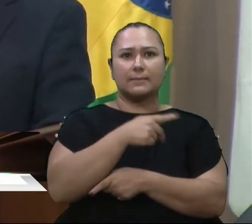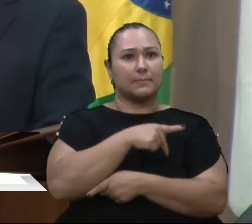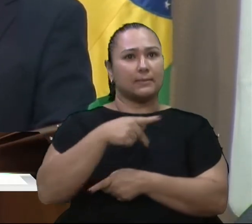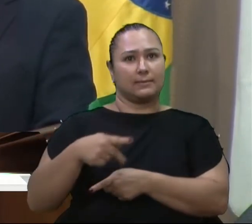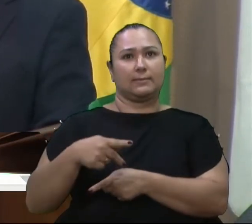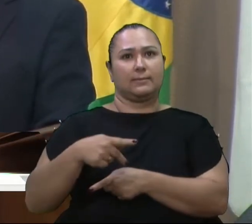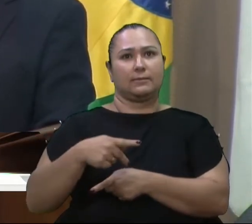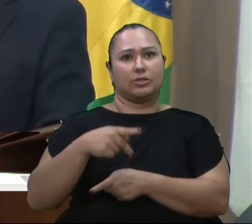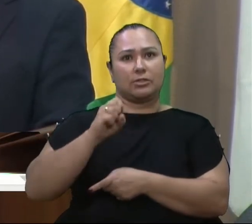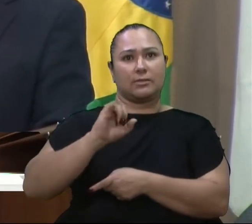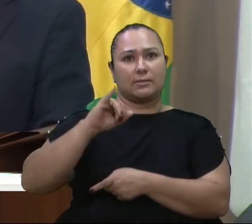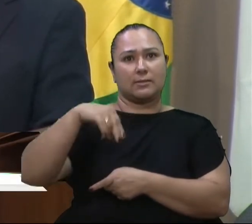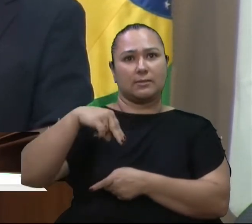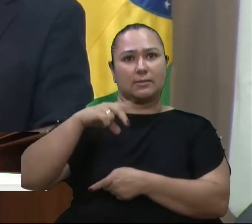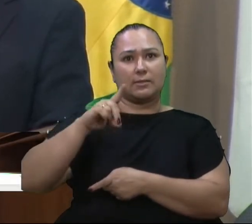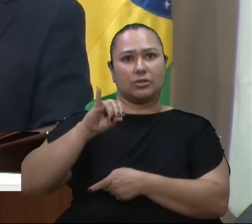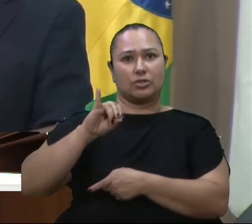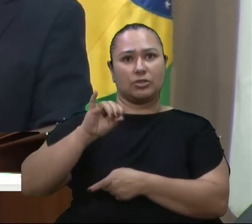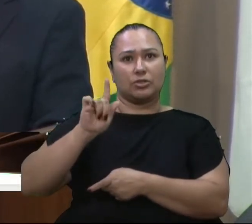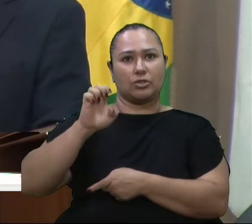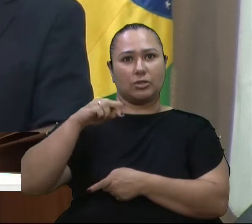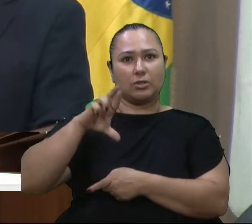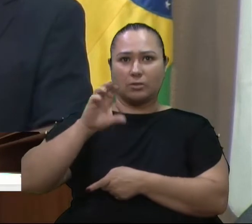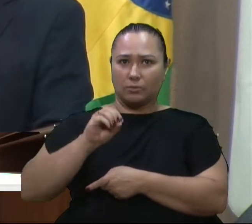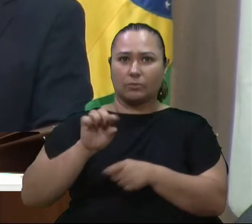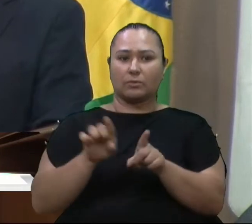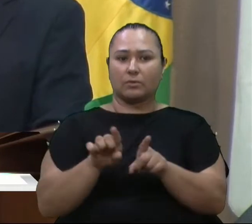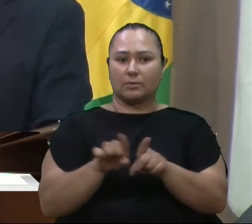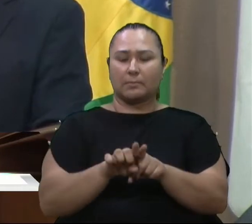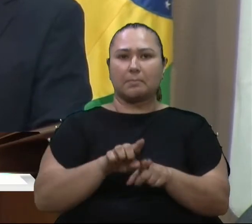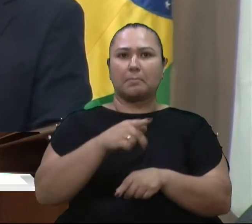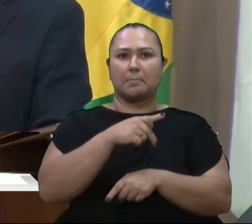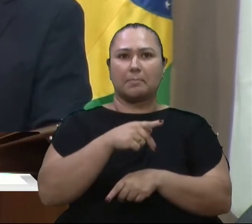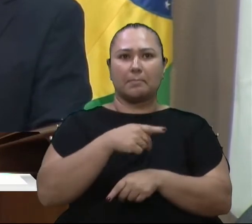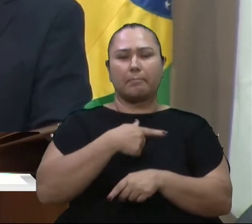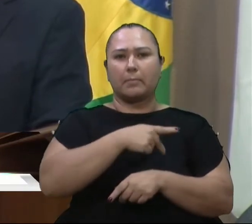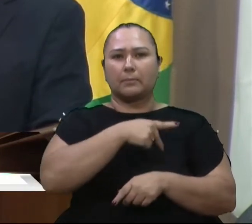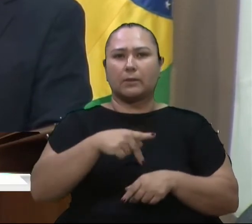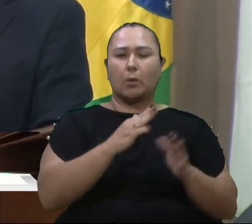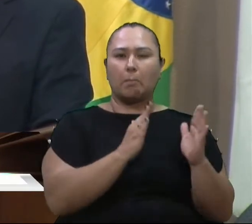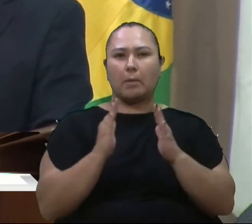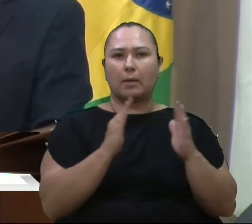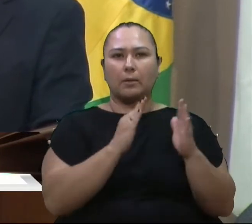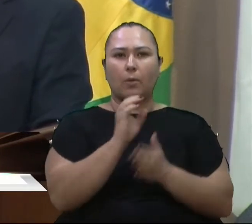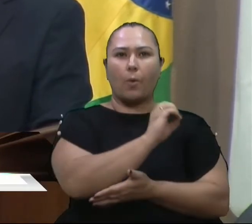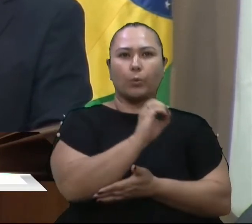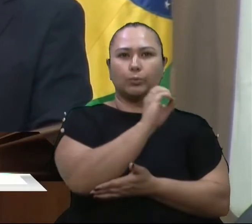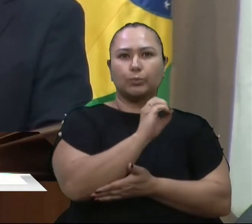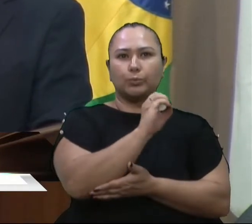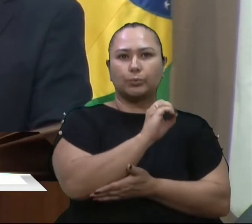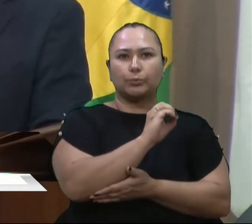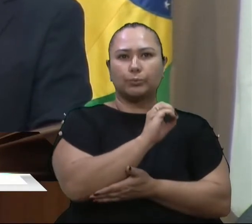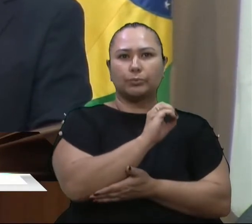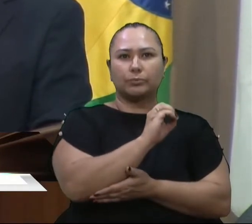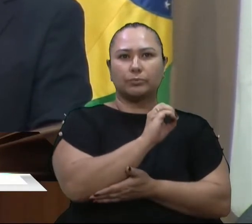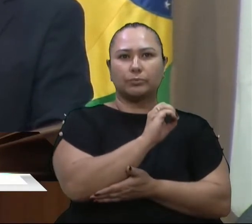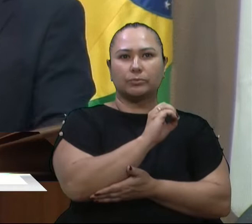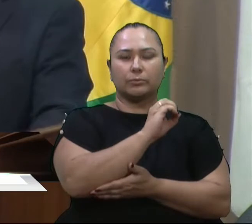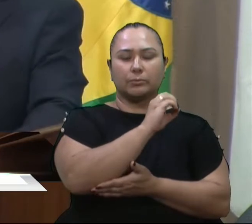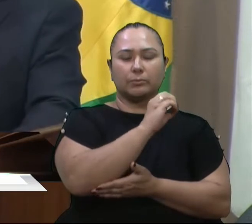mesa. O ex-vereador Edson Nespolo, representando o deputado Carlos Búrigo, o senhor Luiz Chaves, rainha da Festa da Uva Patrícia